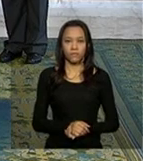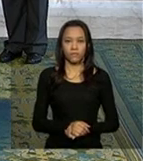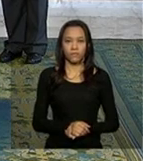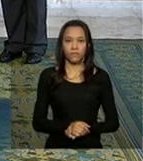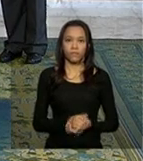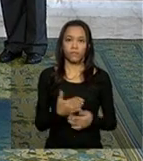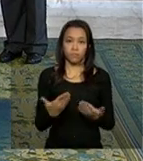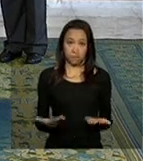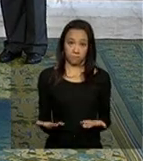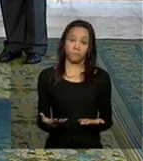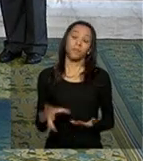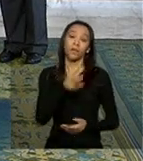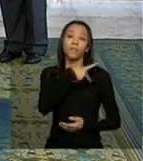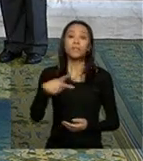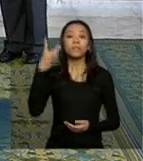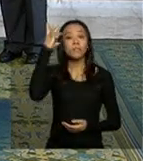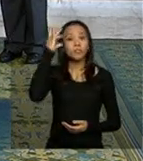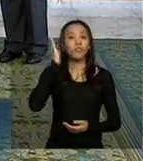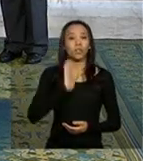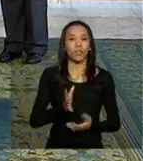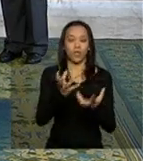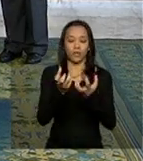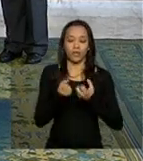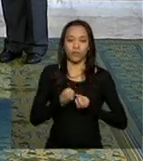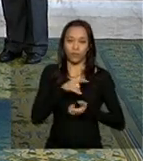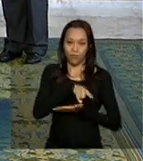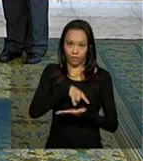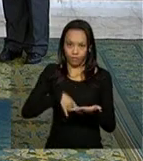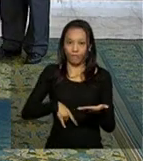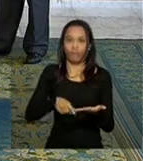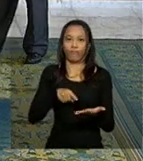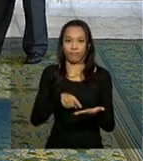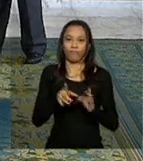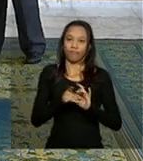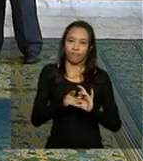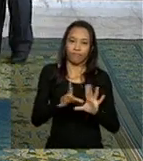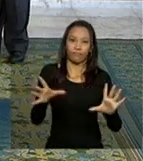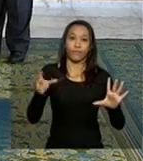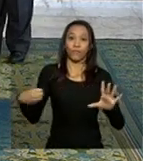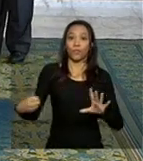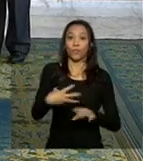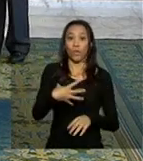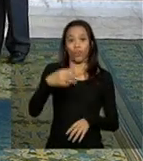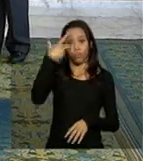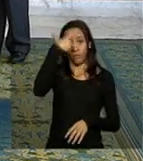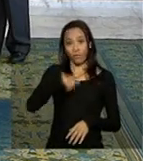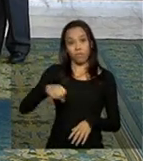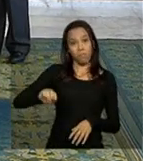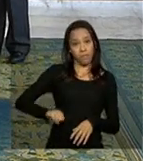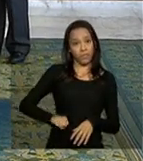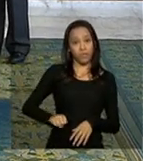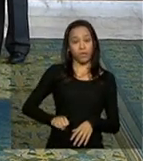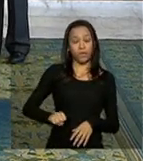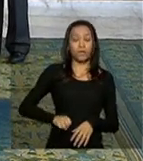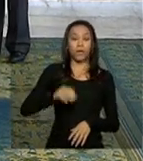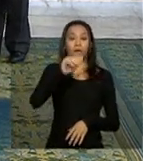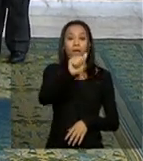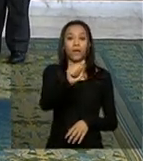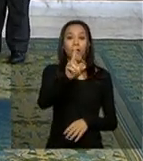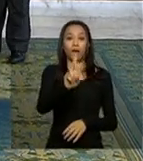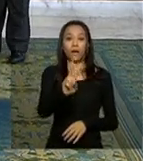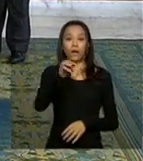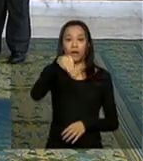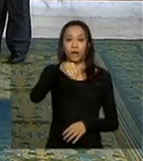Então, a presidenta Dilma Rousseff recebeu a carta credencial do novo embaixador da Armênia, que passa